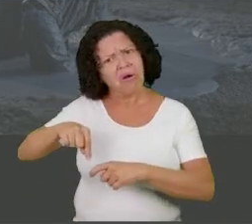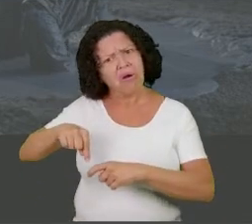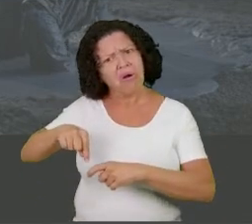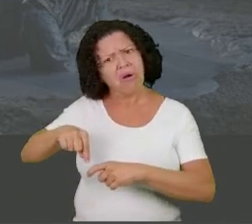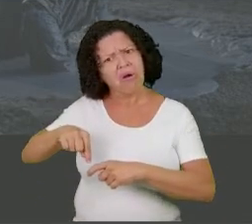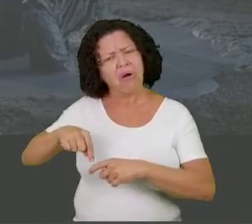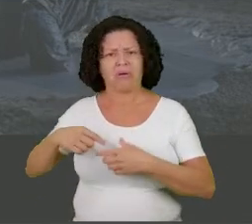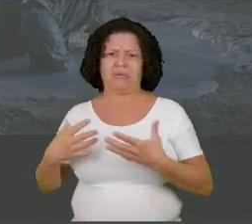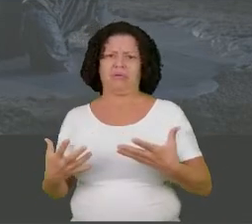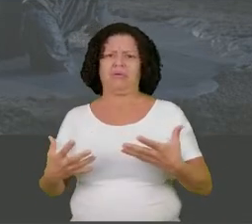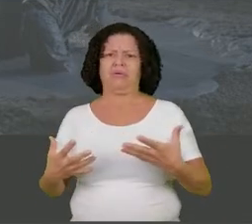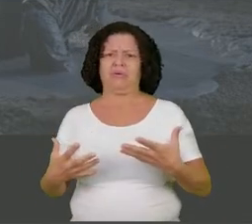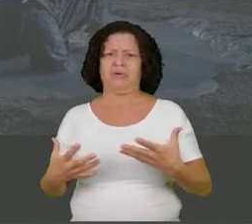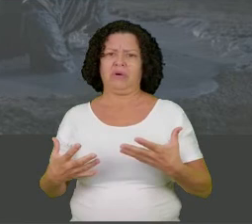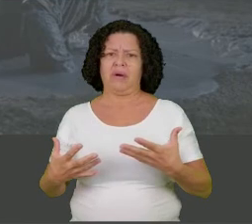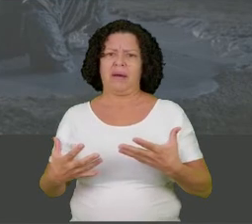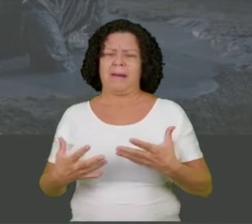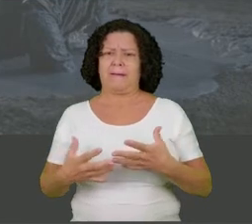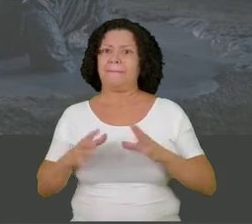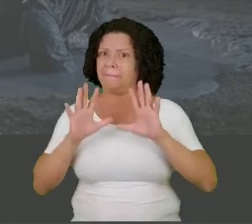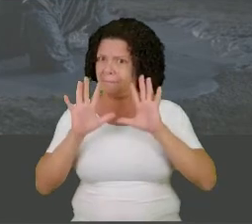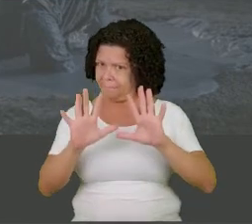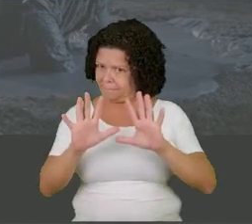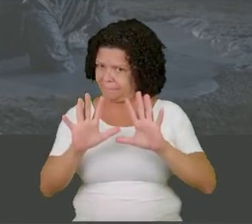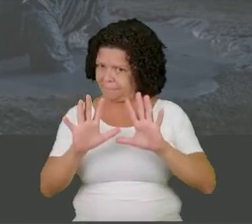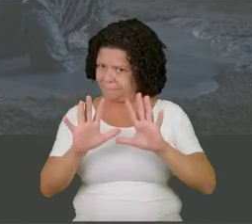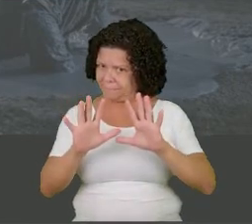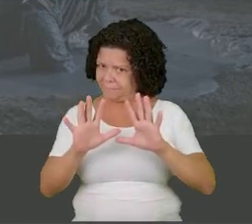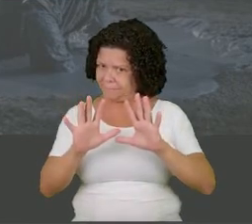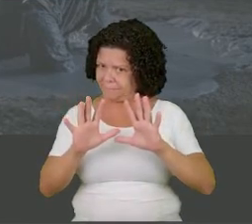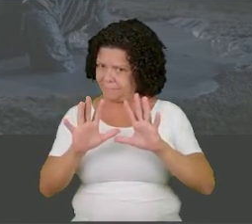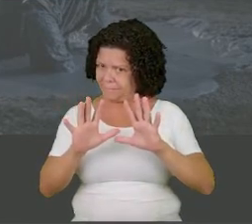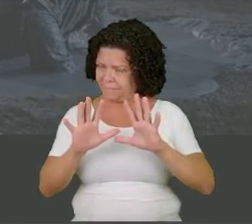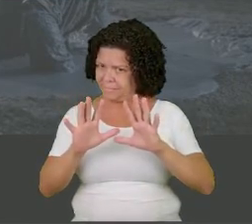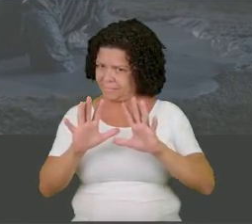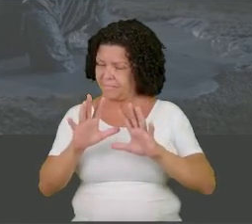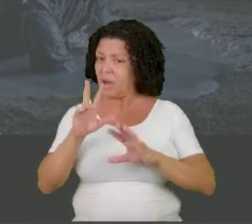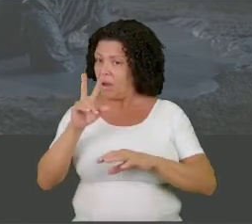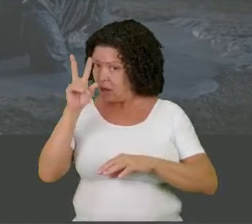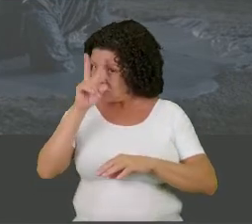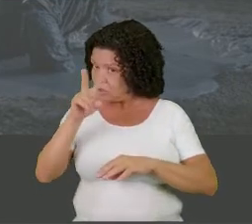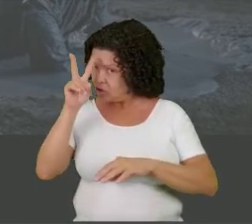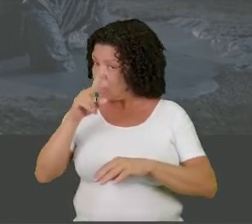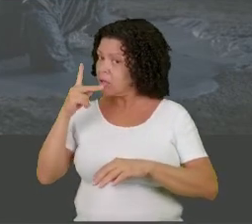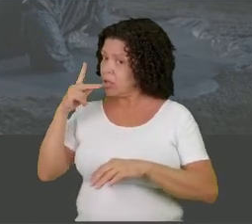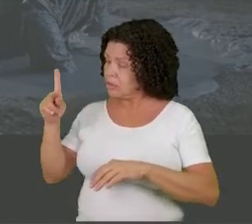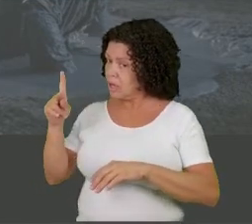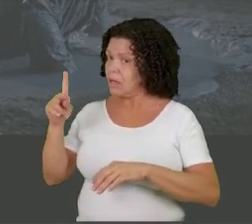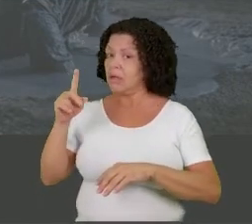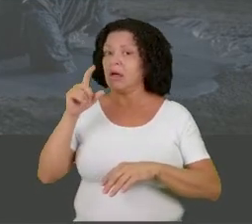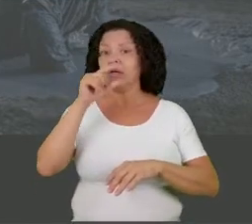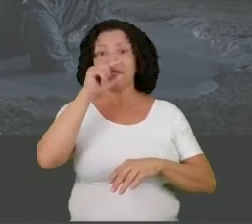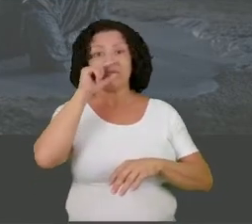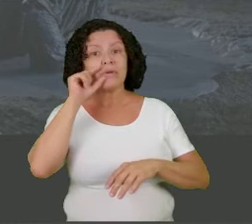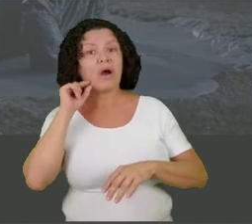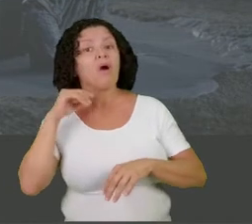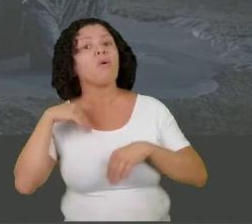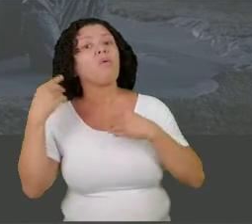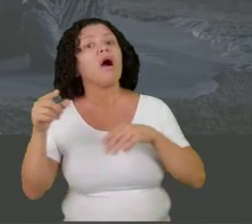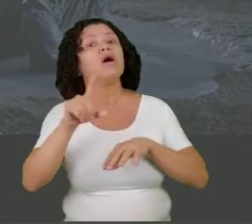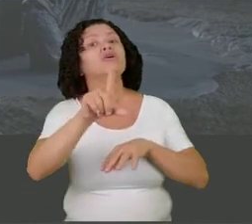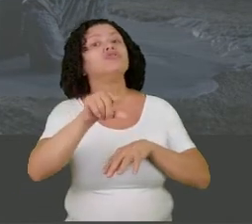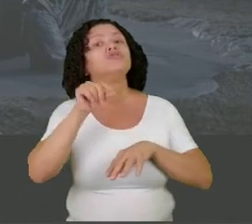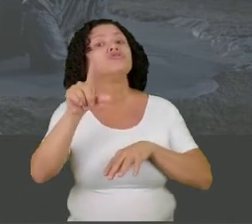vamos acordar então numa região umbralina? Calma lá. Vejamos um pouco lá da história de André